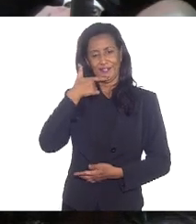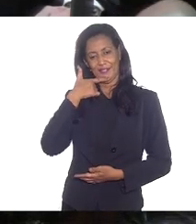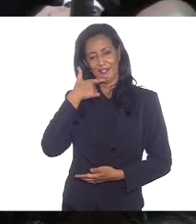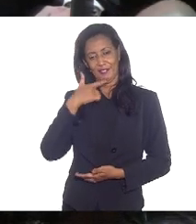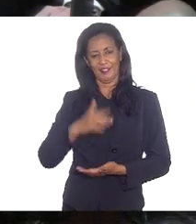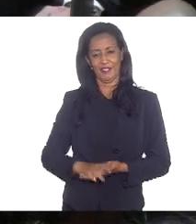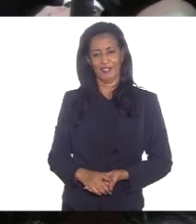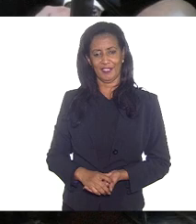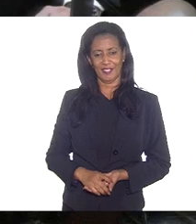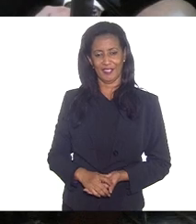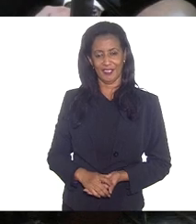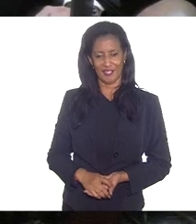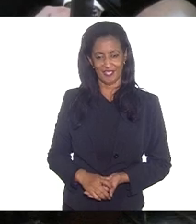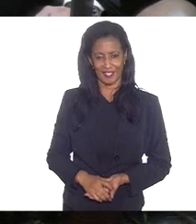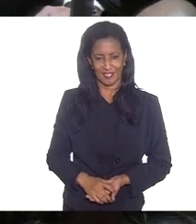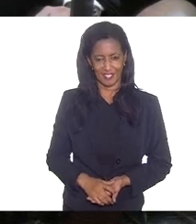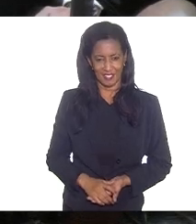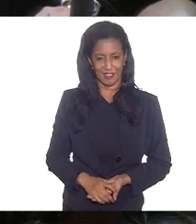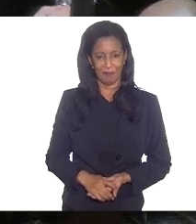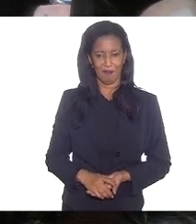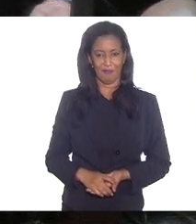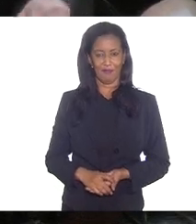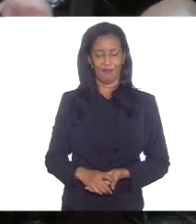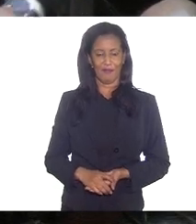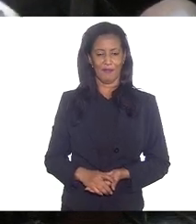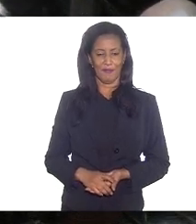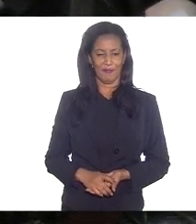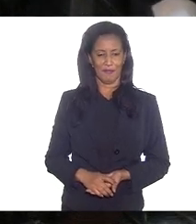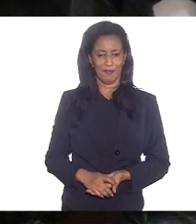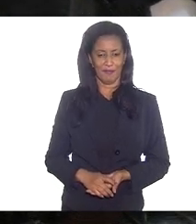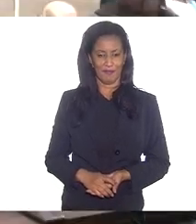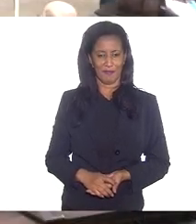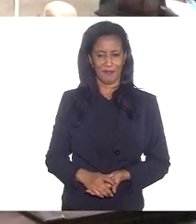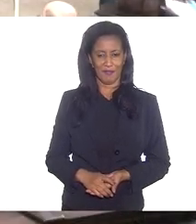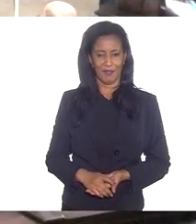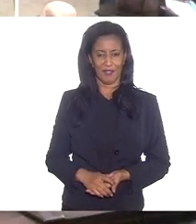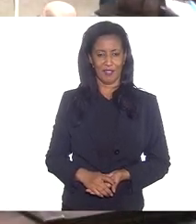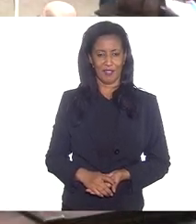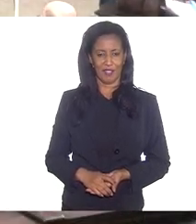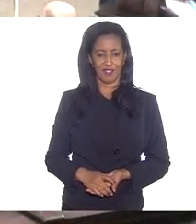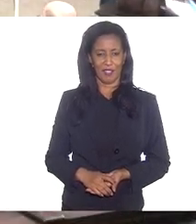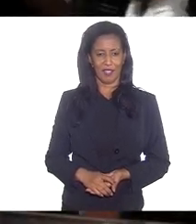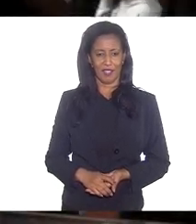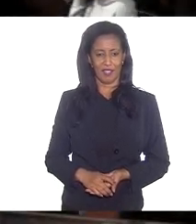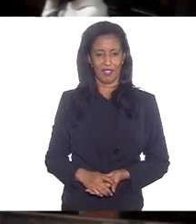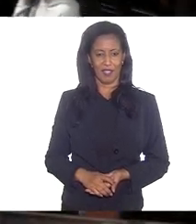competente, embargador Chico Machado. Eu sei que você também não.